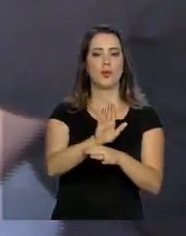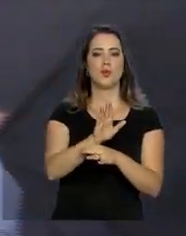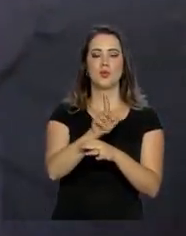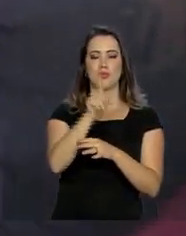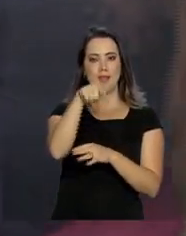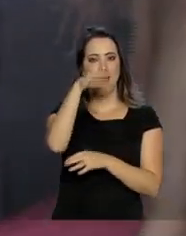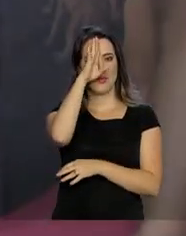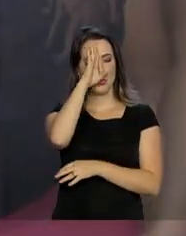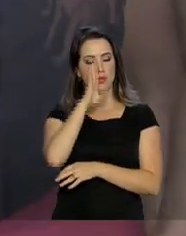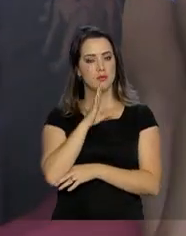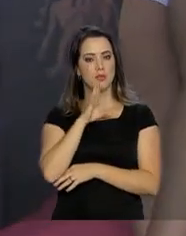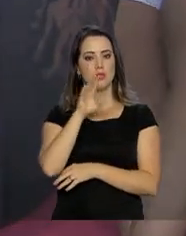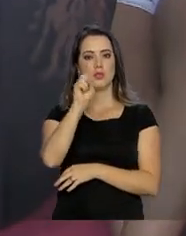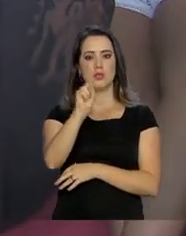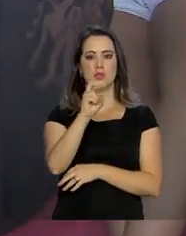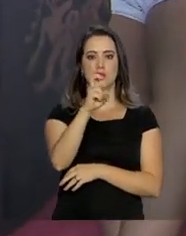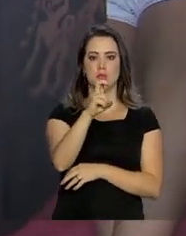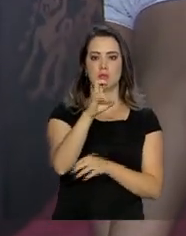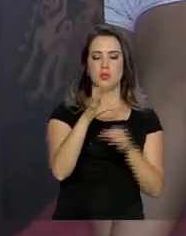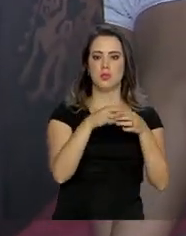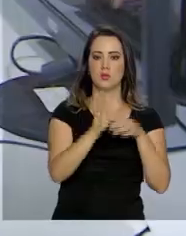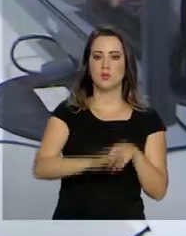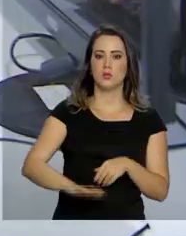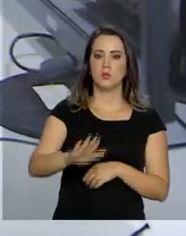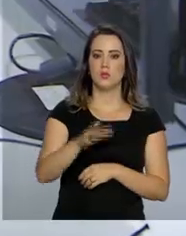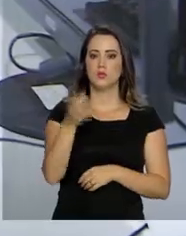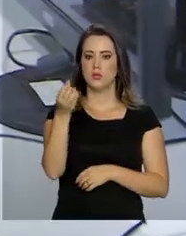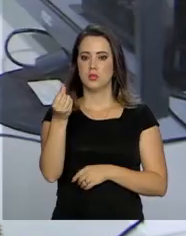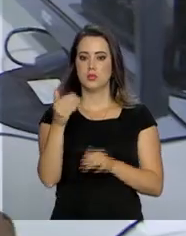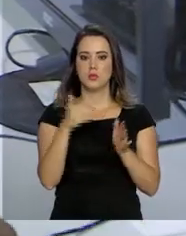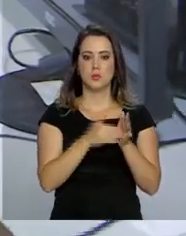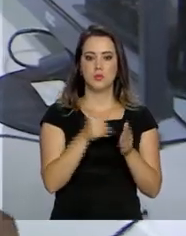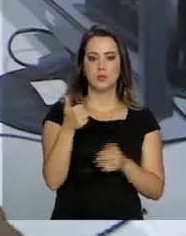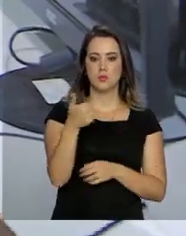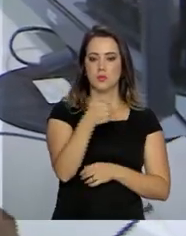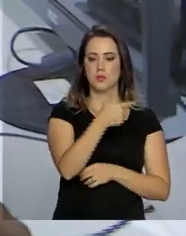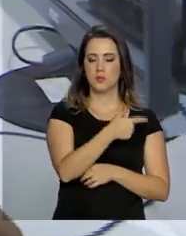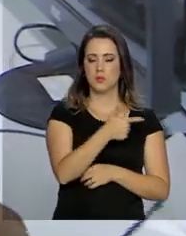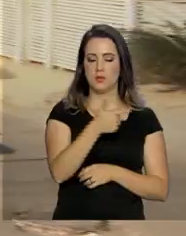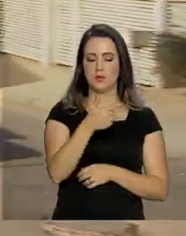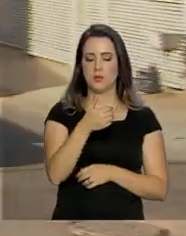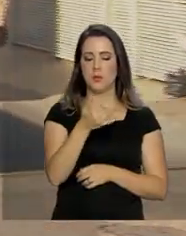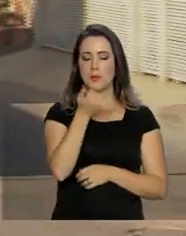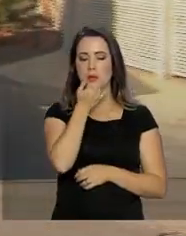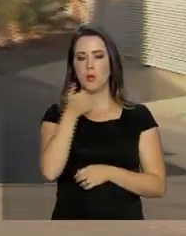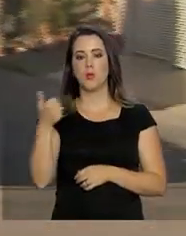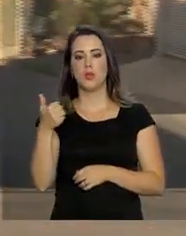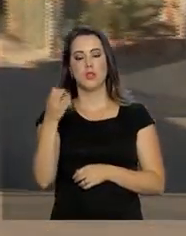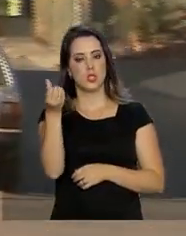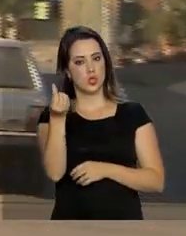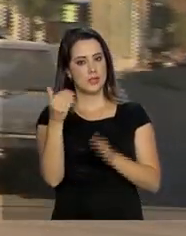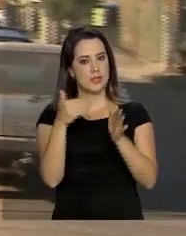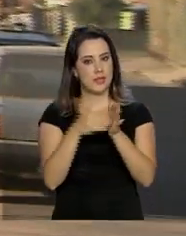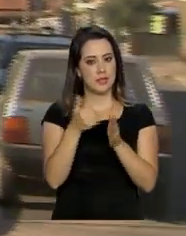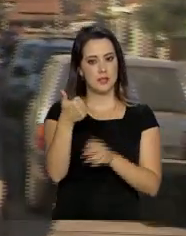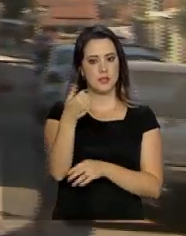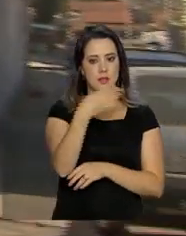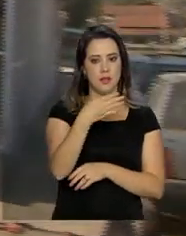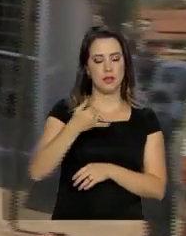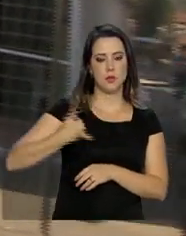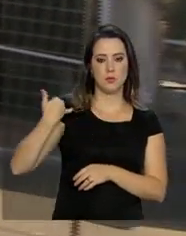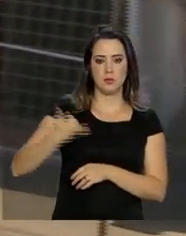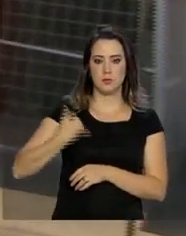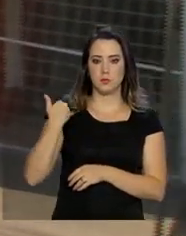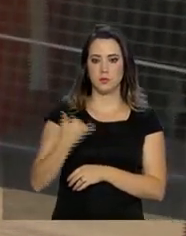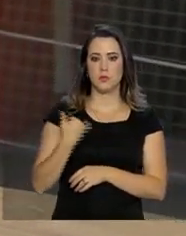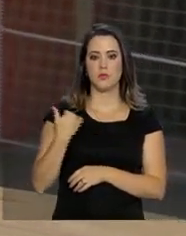gratuitamente 85 crianças de 6 a 14 anos todos moradores de são sebastião cidade